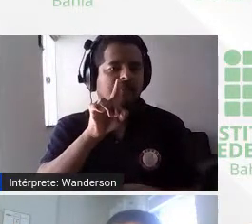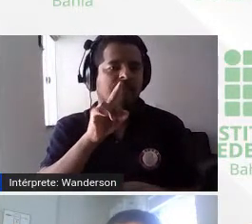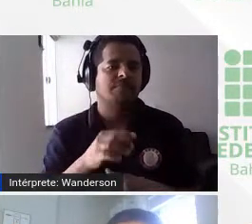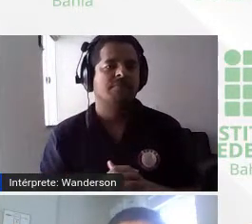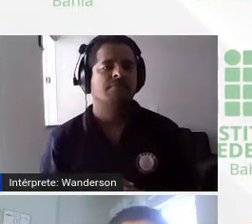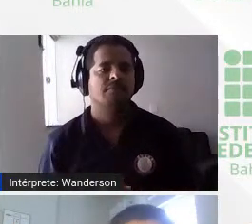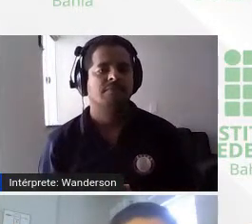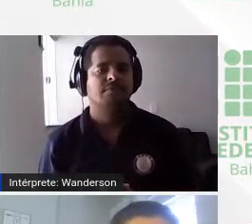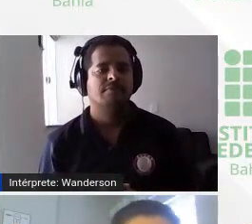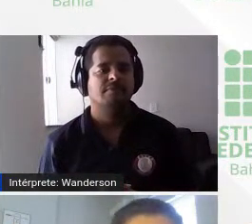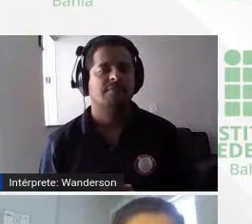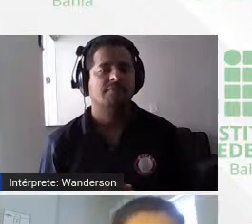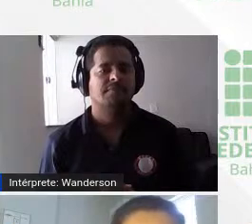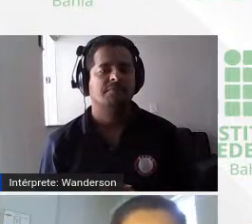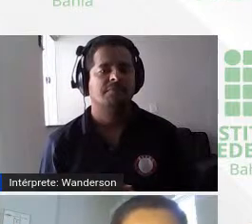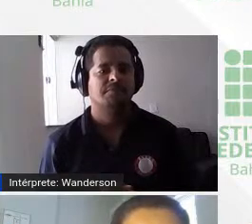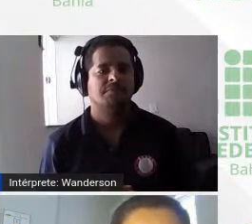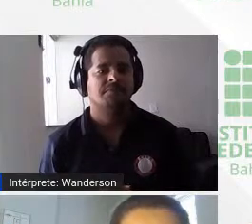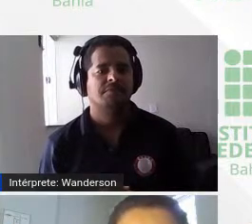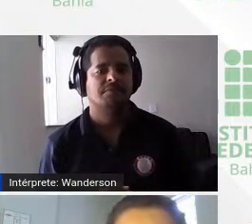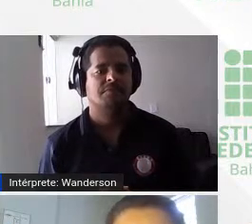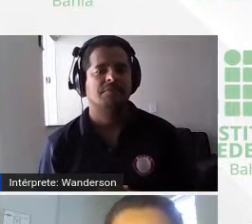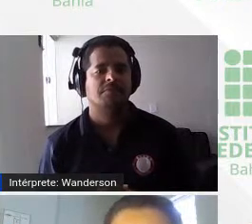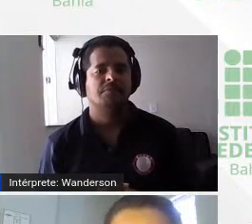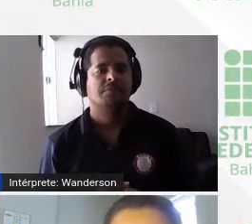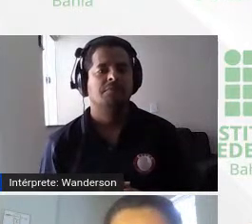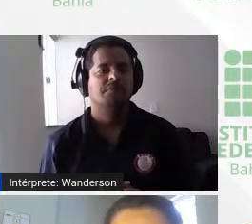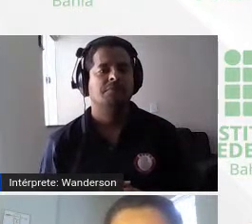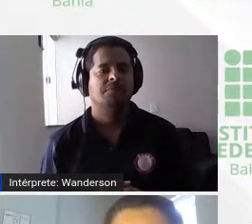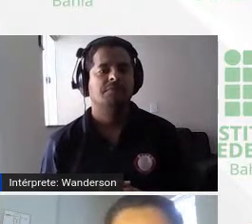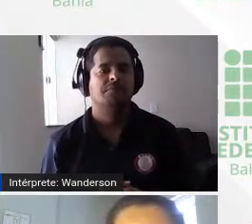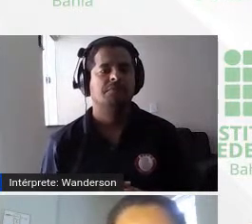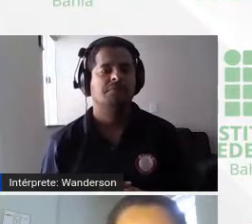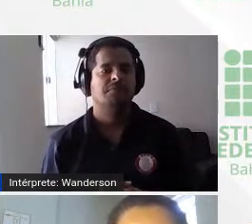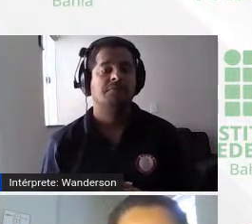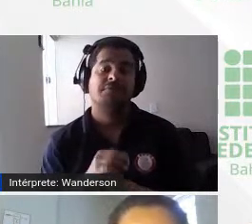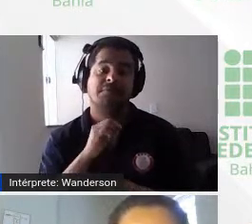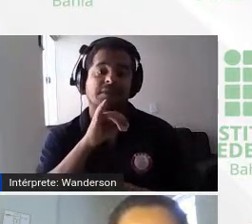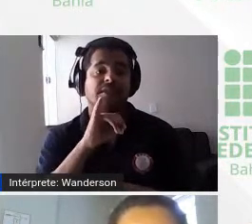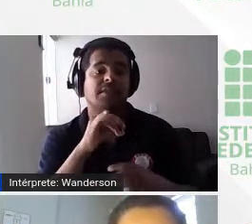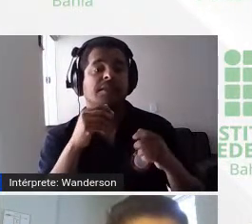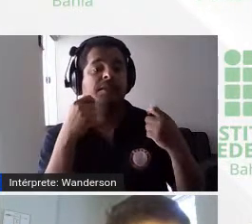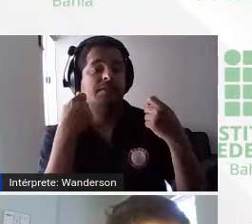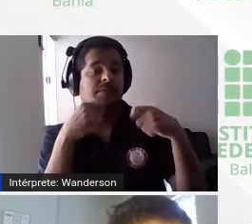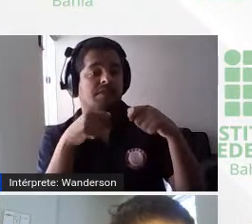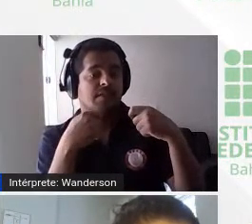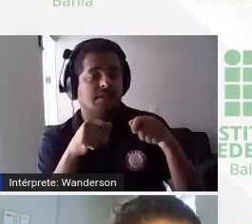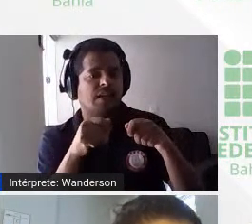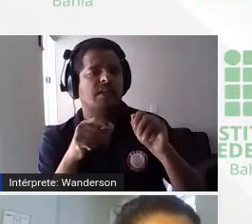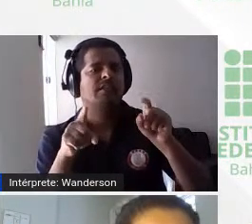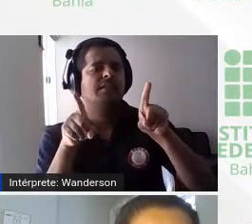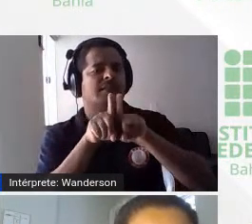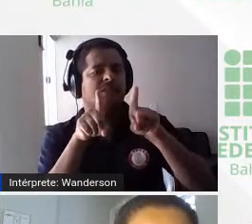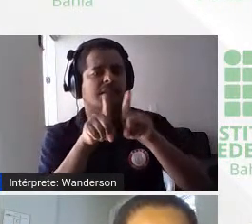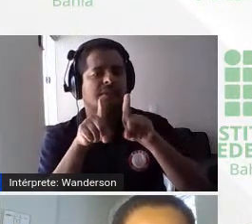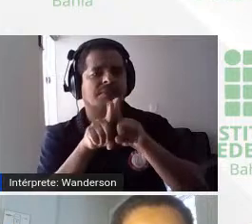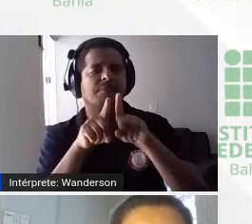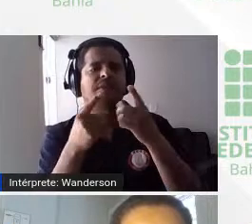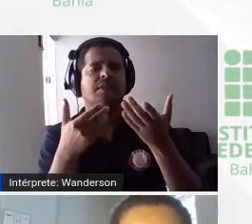ensino à distância, caso seja necessário. Fora que o contato